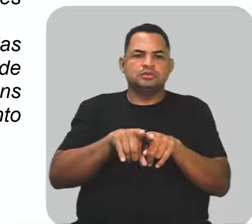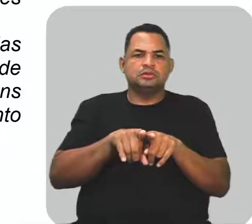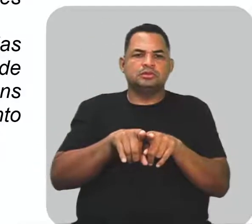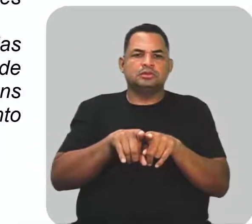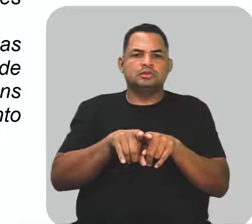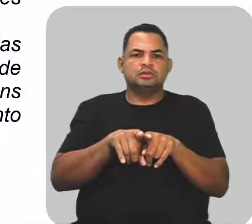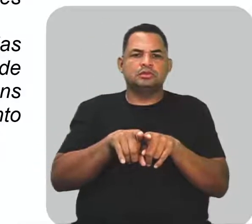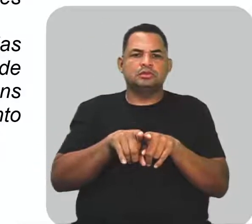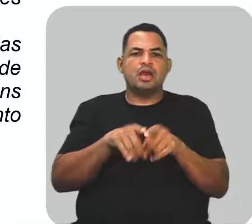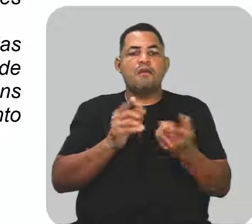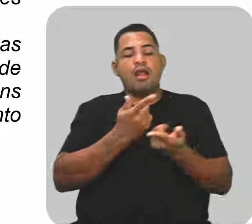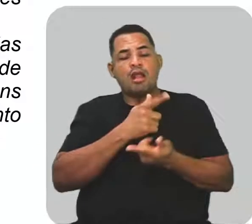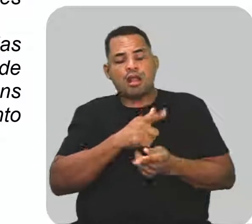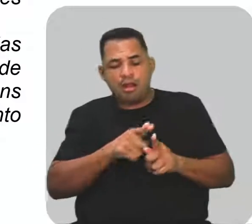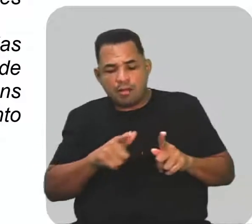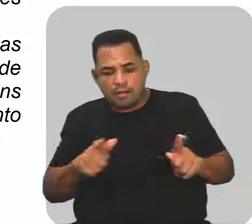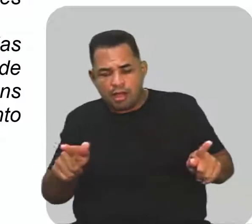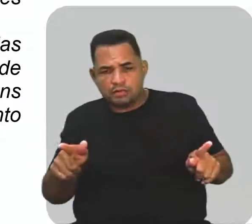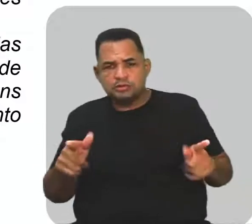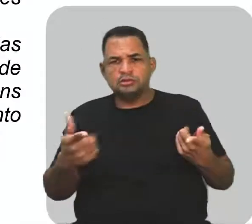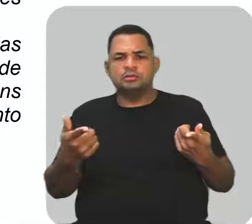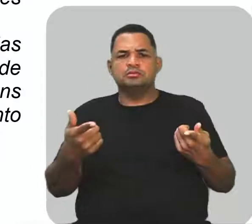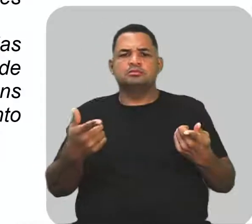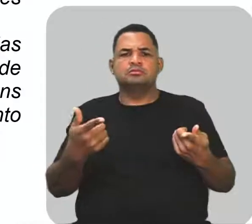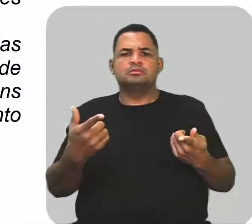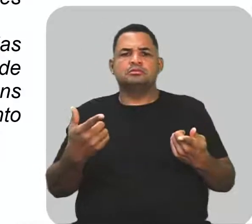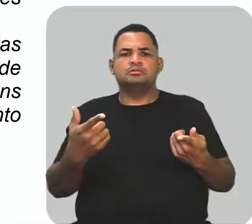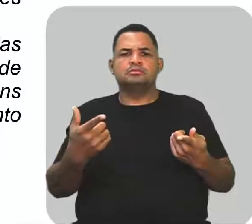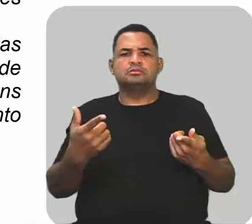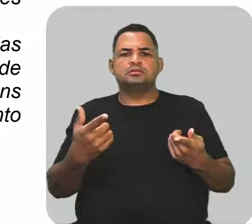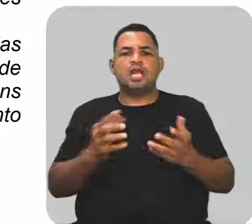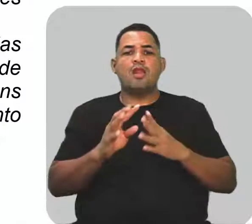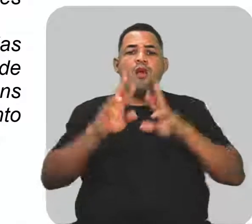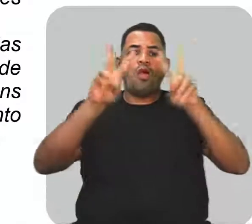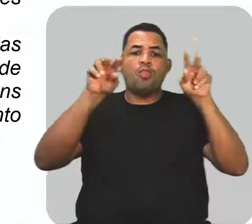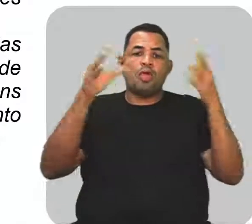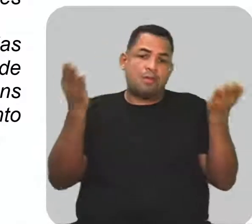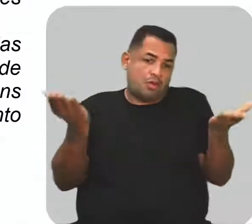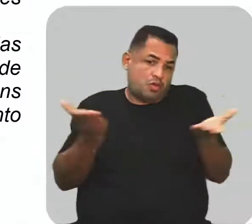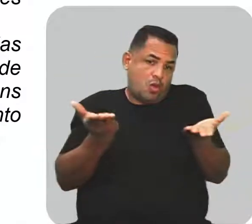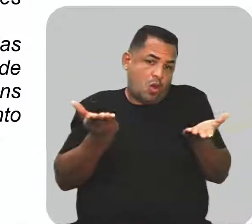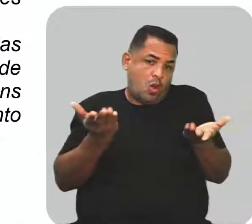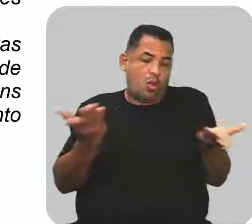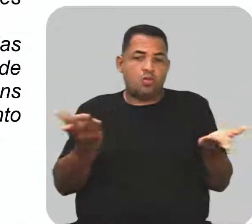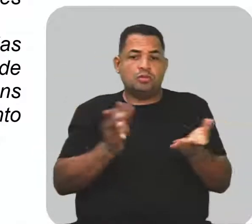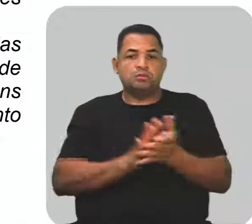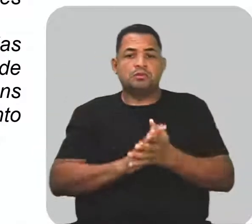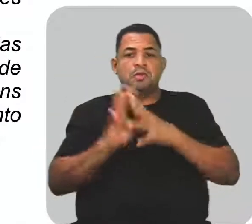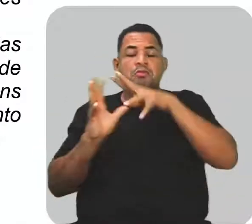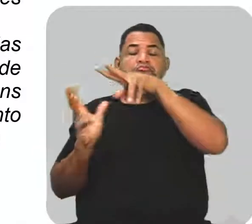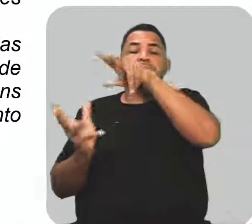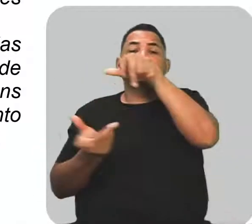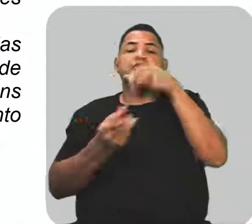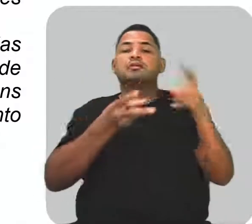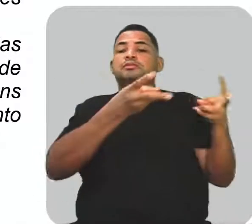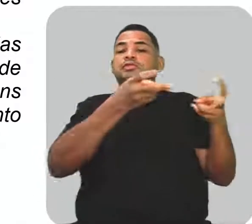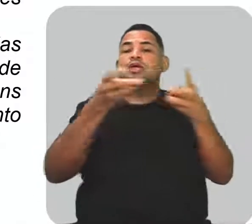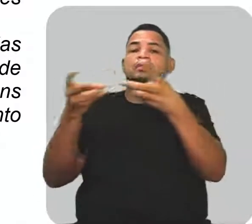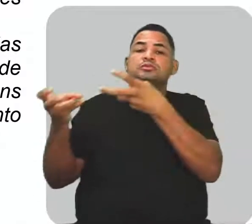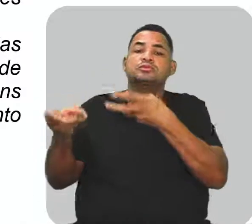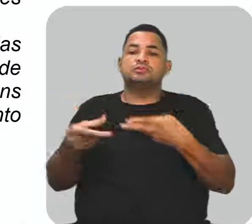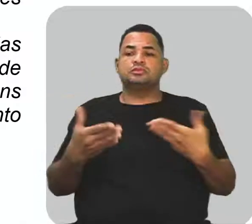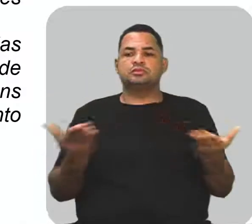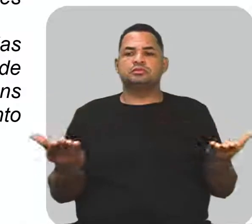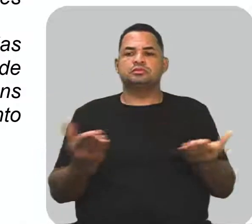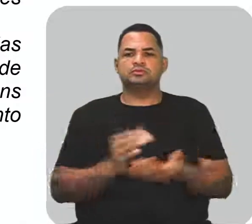ele gramatical, seja ele de temas atuais e também de mundo, né? Nós vamos conversar